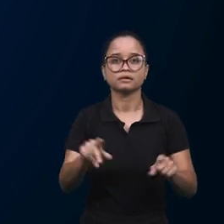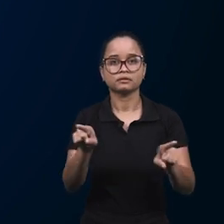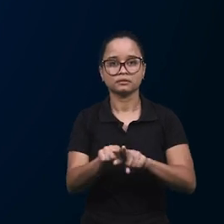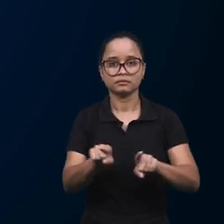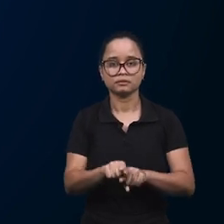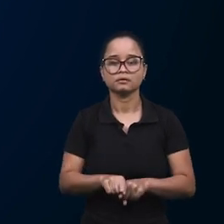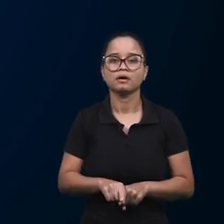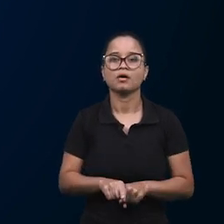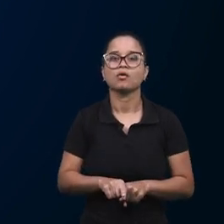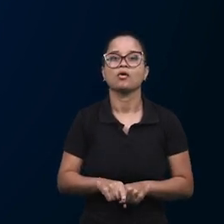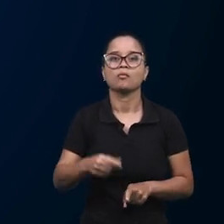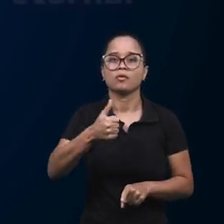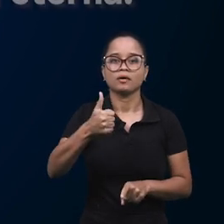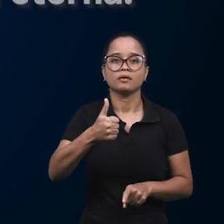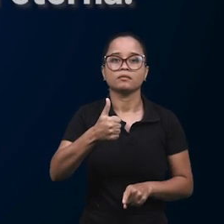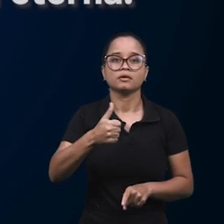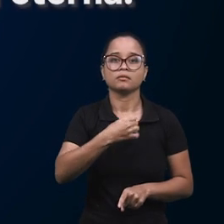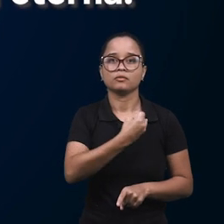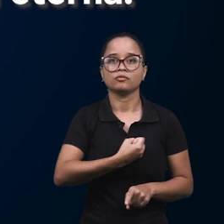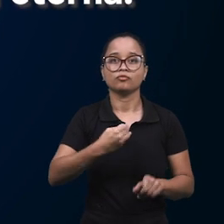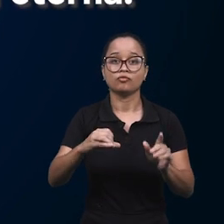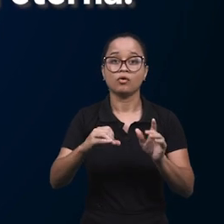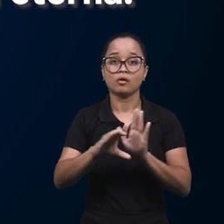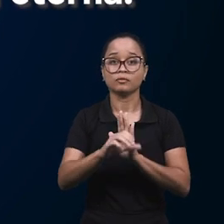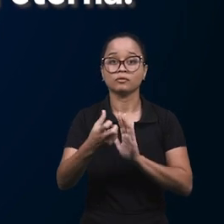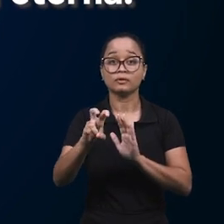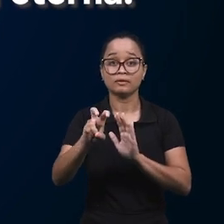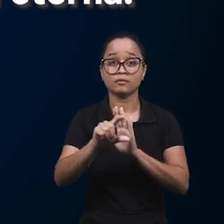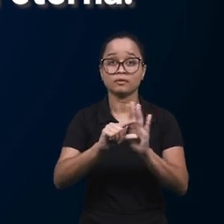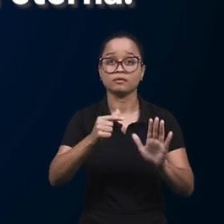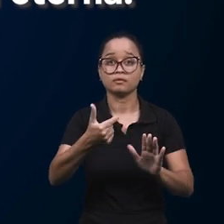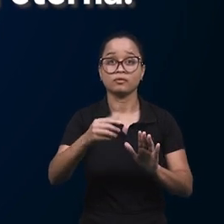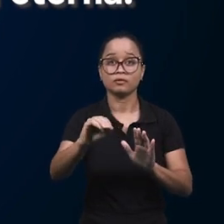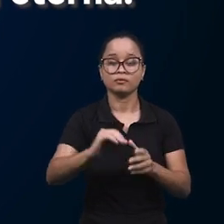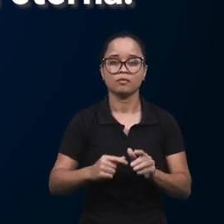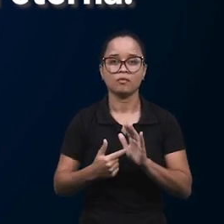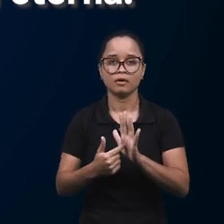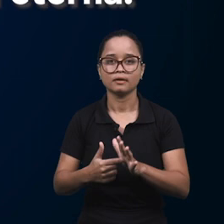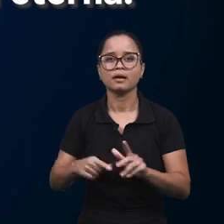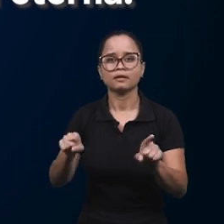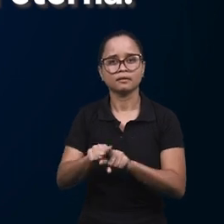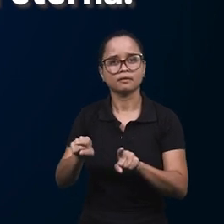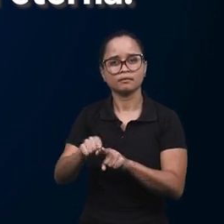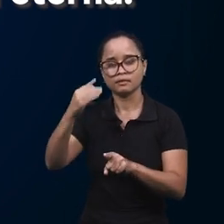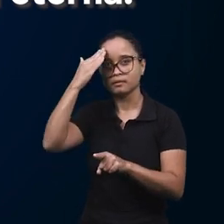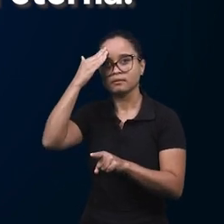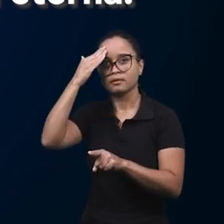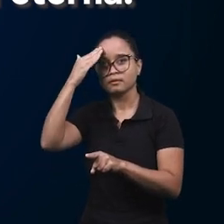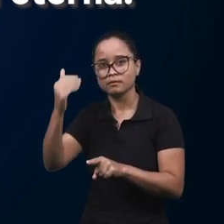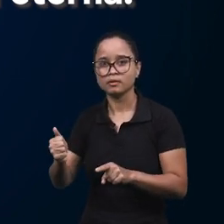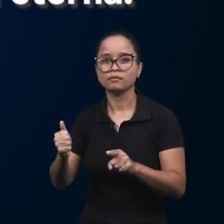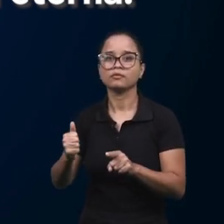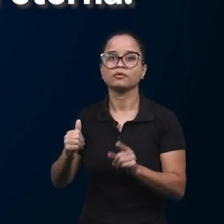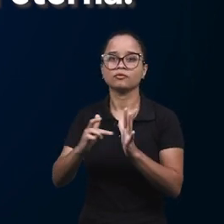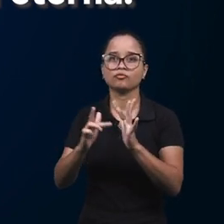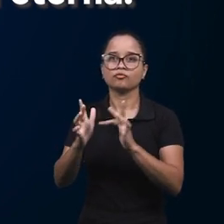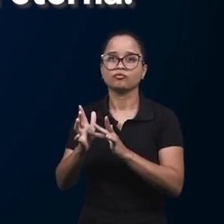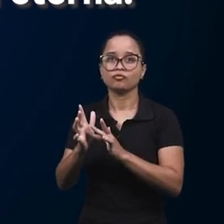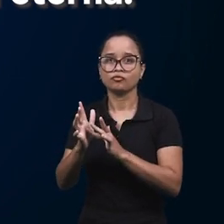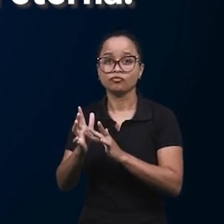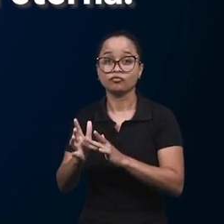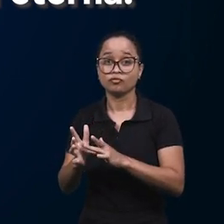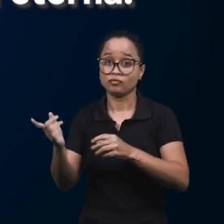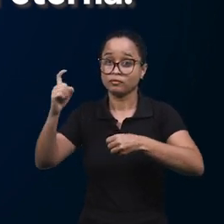como diz em 1 João 5,20, que diz: também sabemos que o Filho de Deus é vindo e nos tem